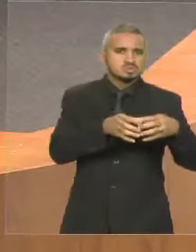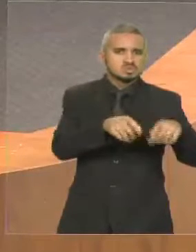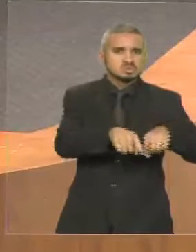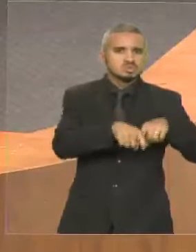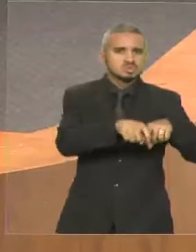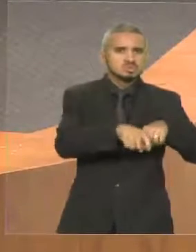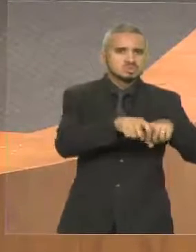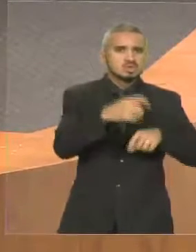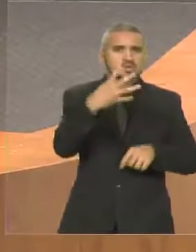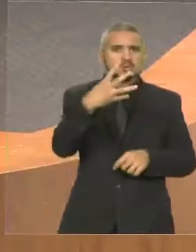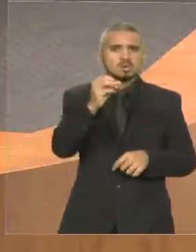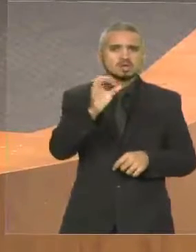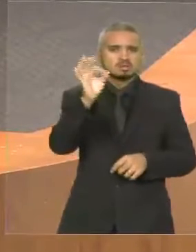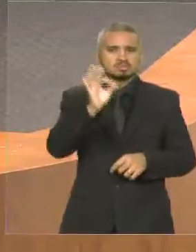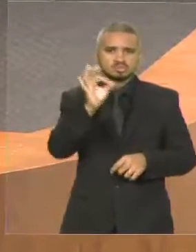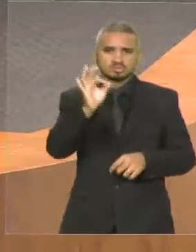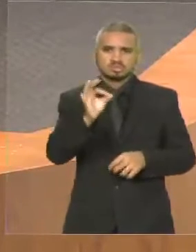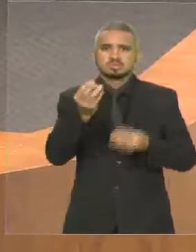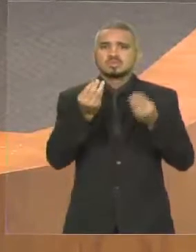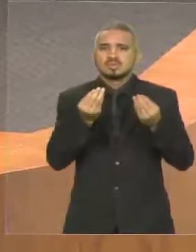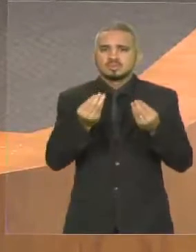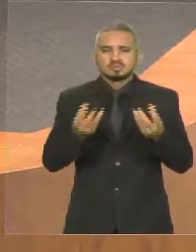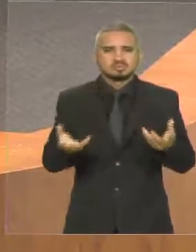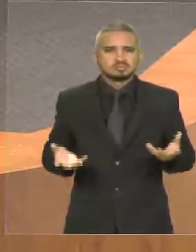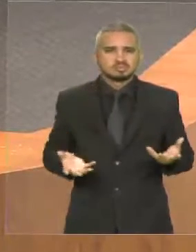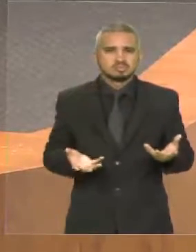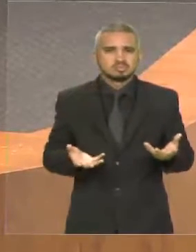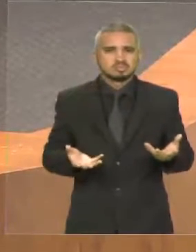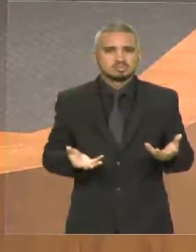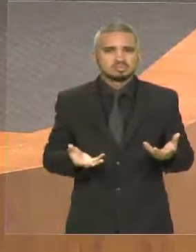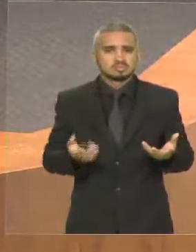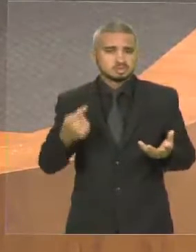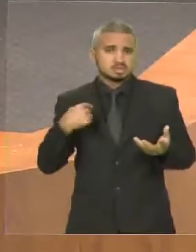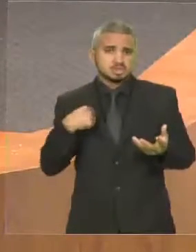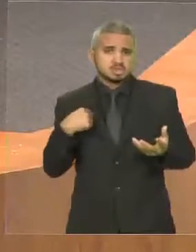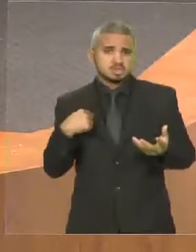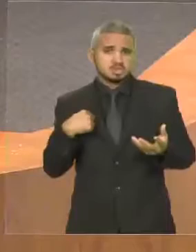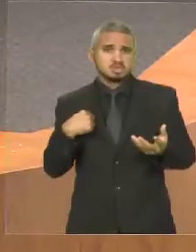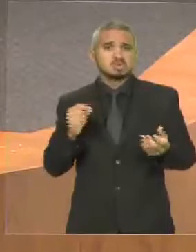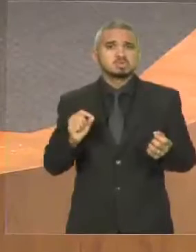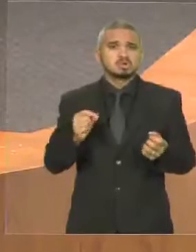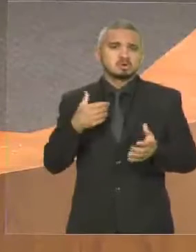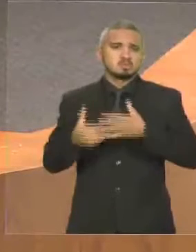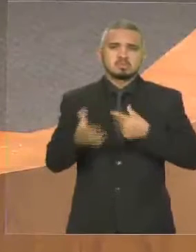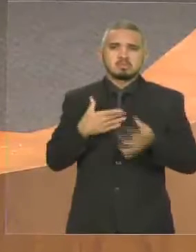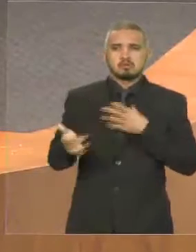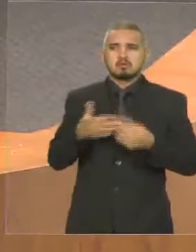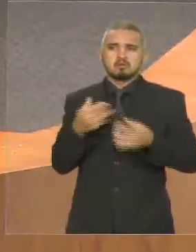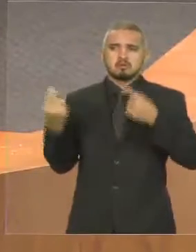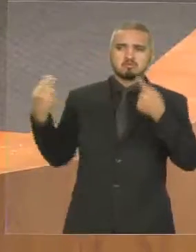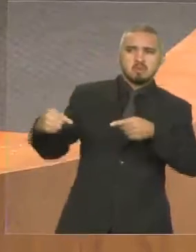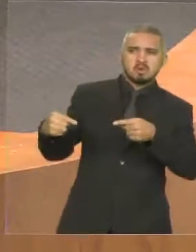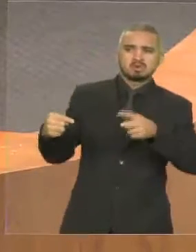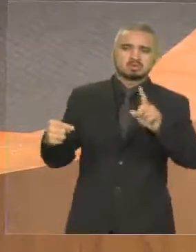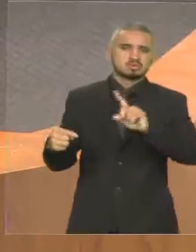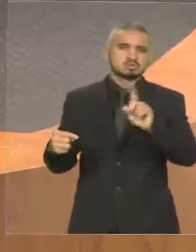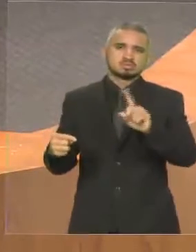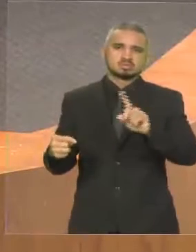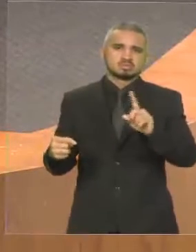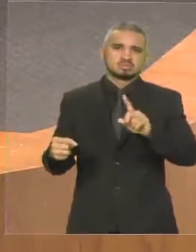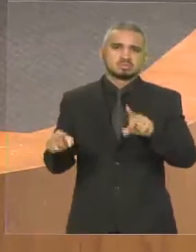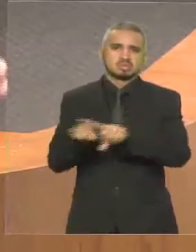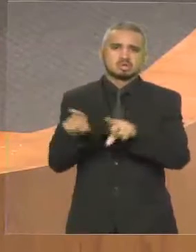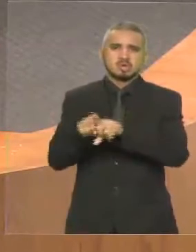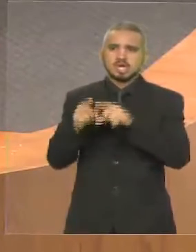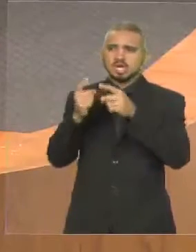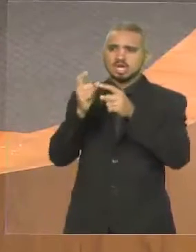Então, nós não queremos fazer oposição por oposição ou criticar por criticar, mas nós queremos